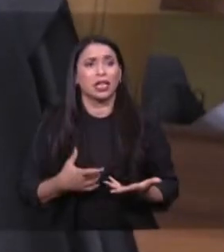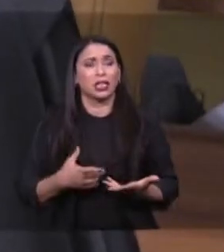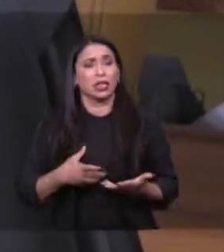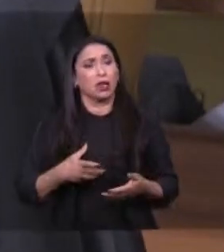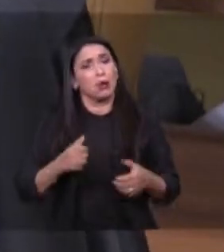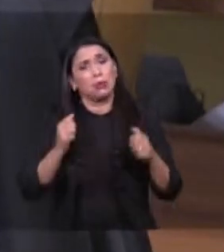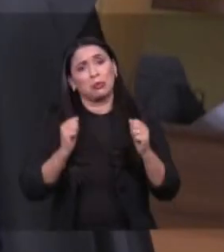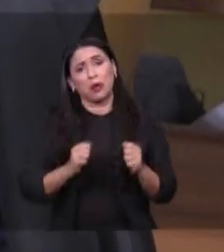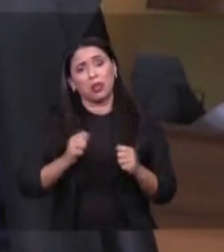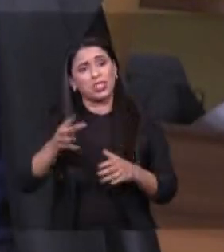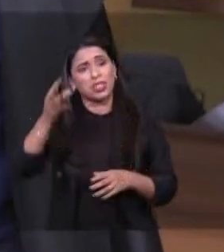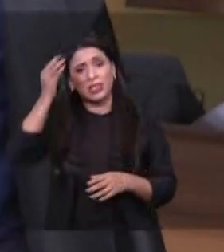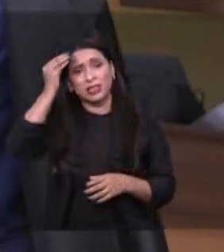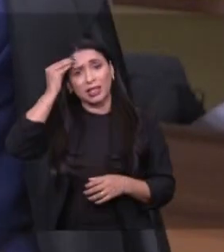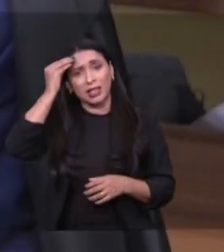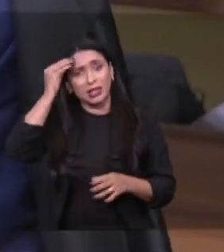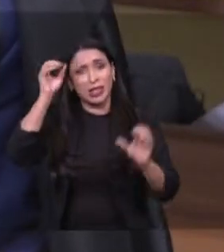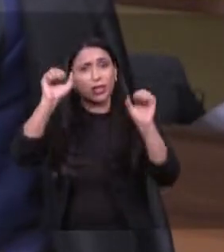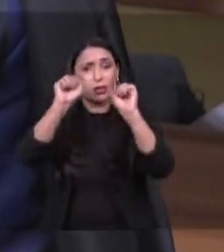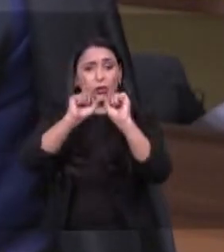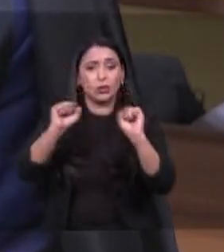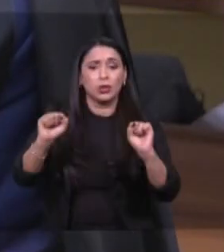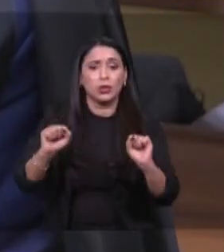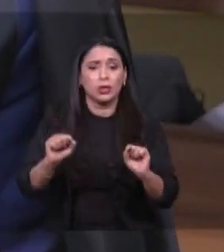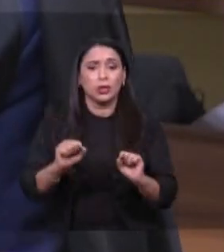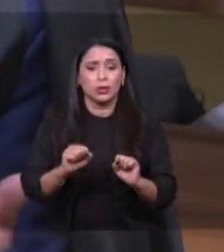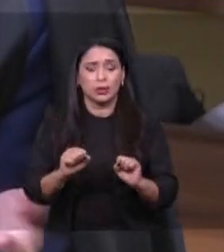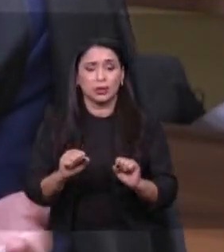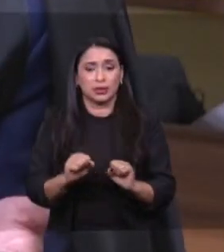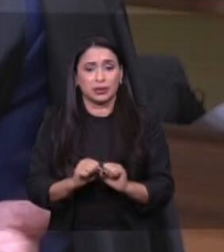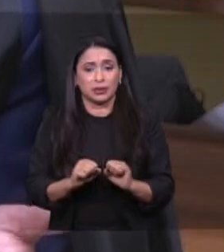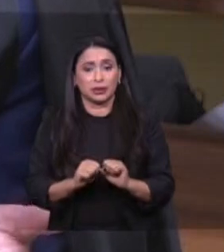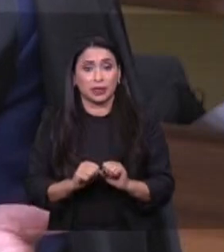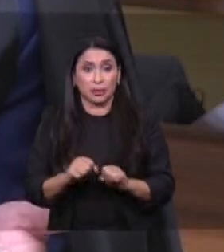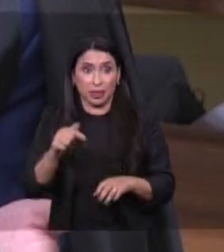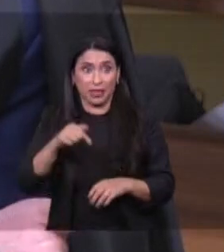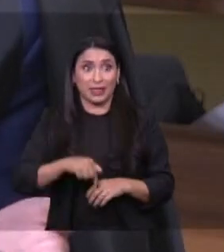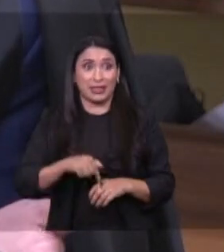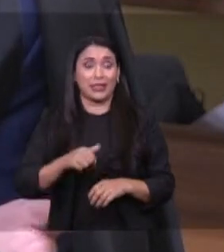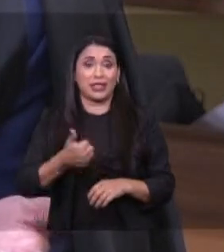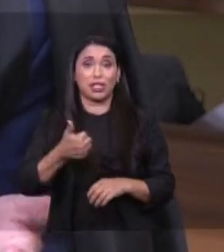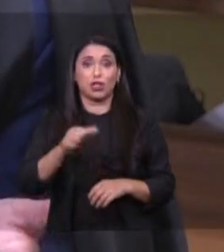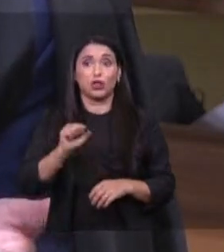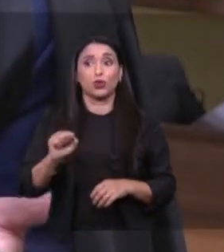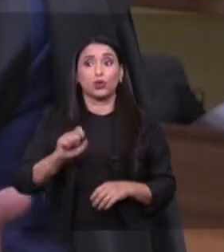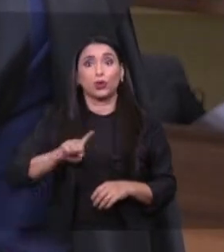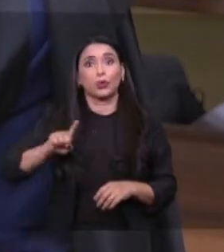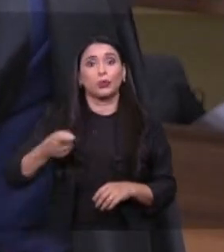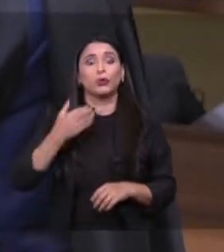interpretações... Pelo sistema, né? Nós vivemos num país que tem 18 mil juízes.